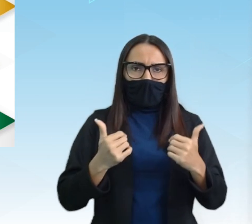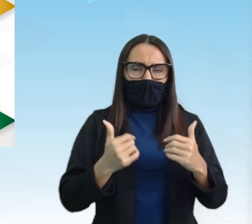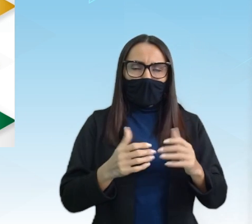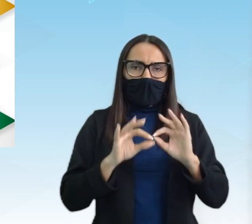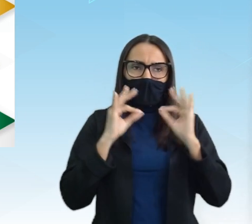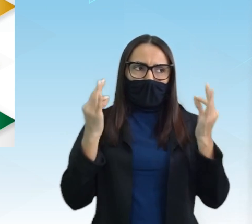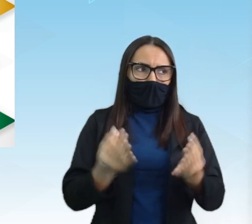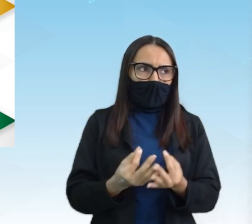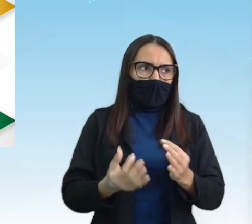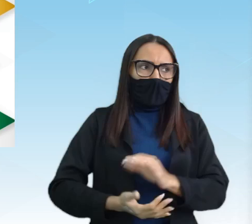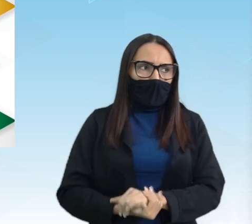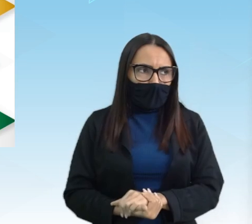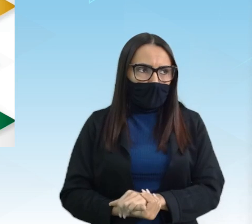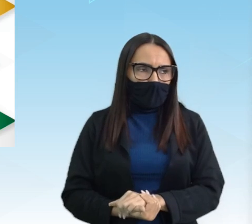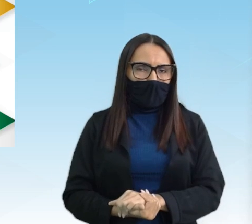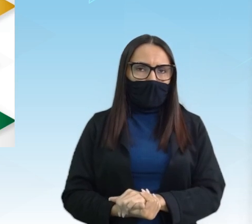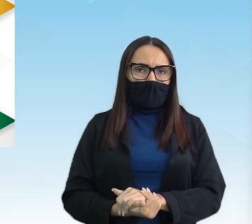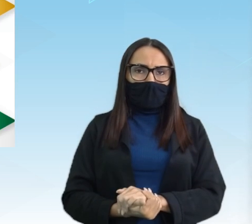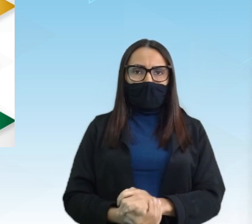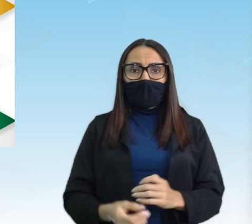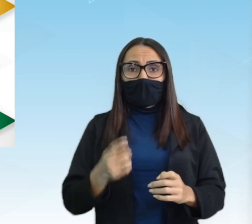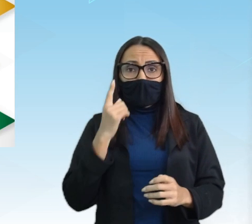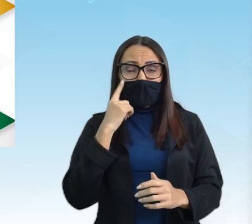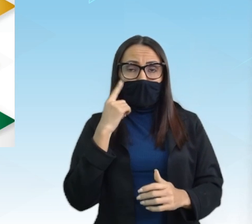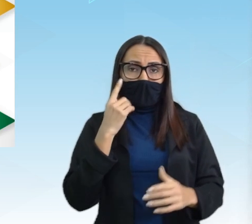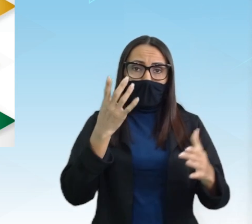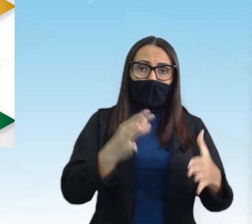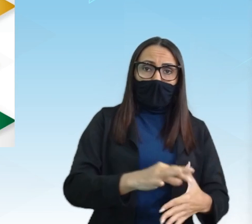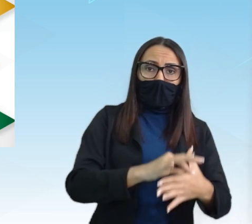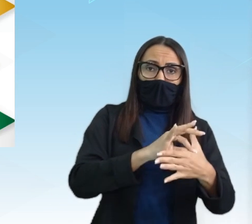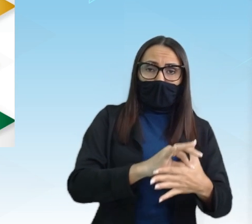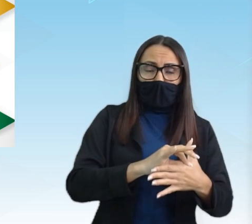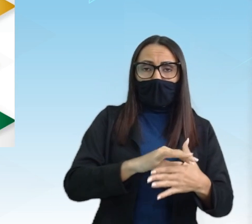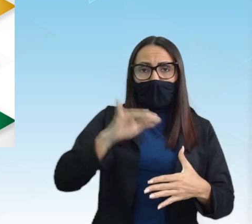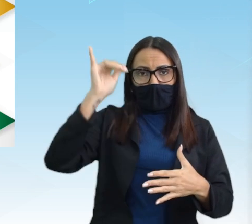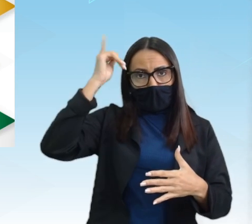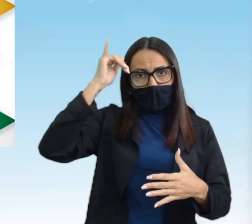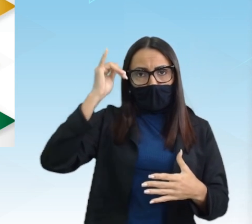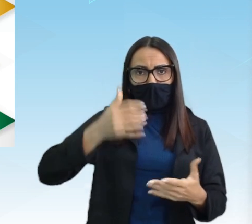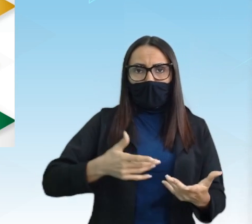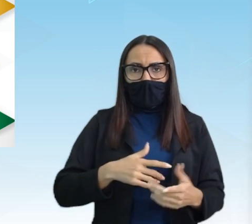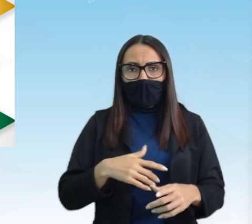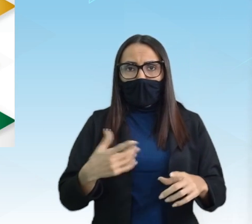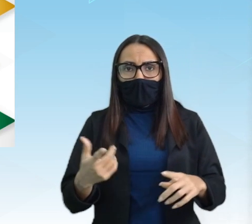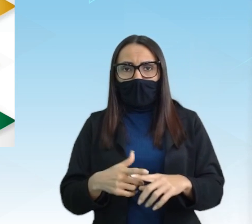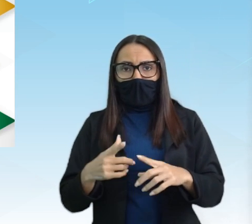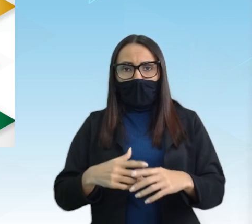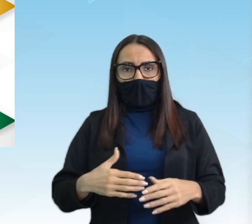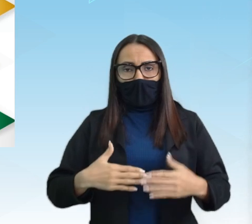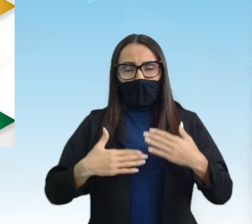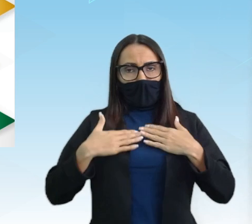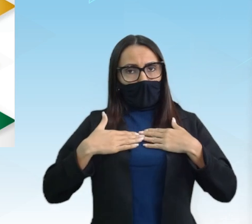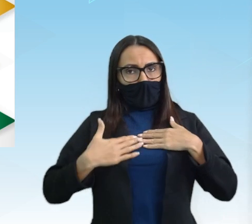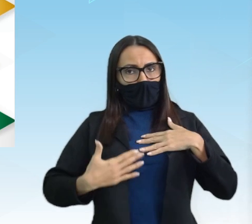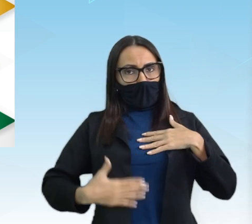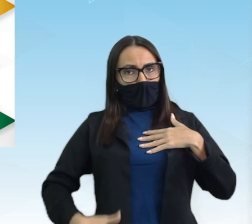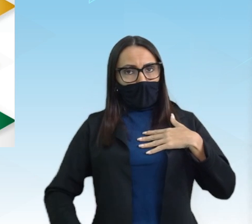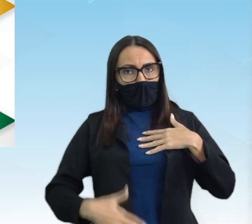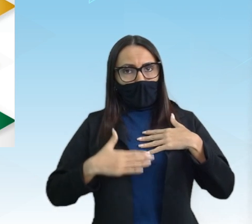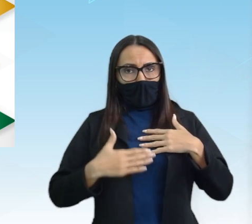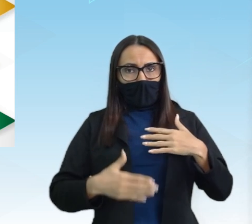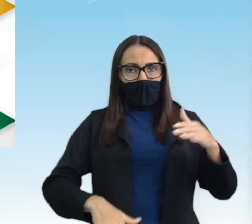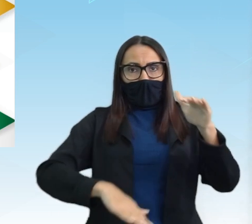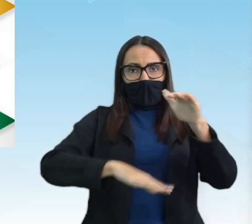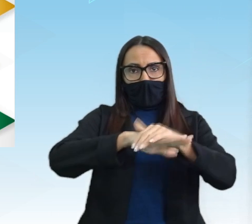amores? Ainda no caso dos bovinos, além da carne, são extraídas outras matérias, como o couro, produção de calçado,